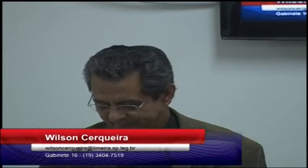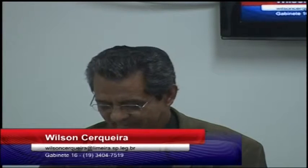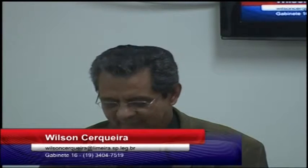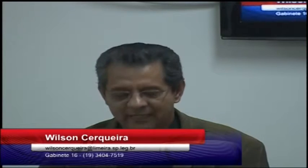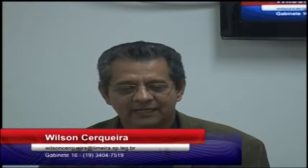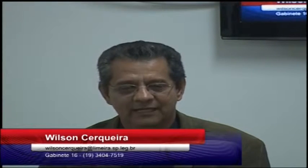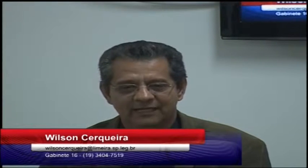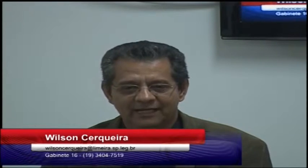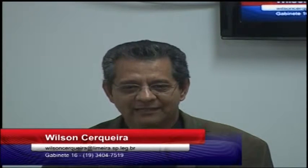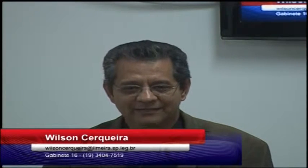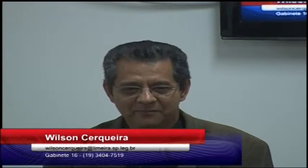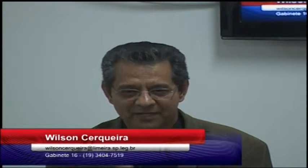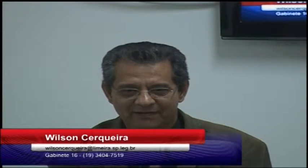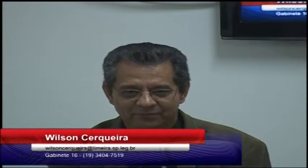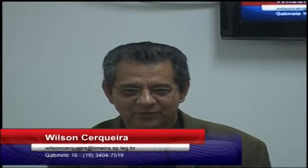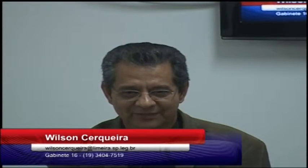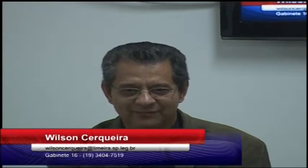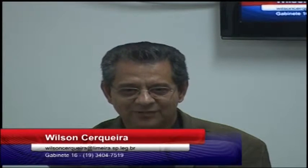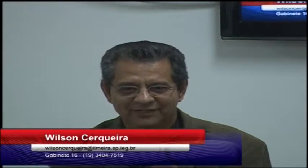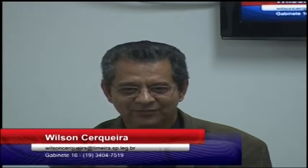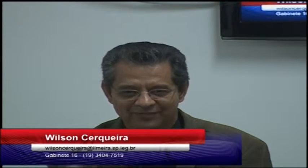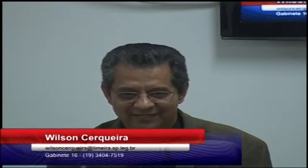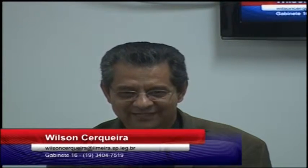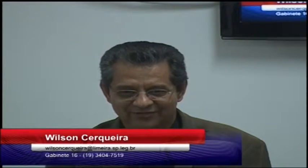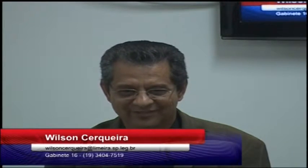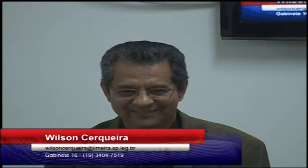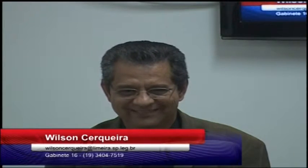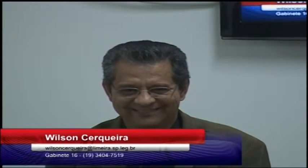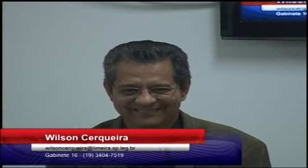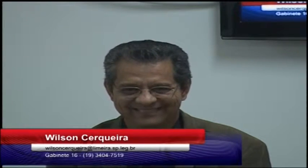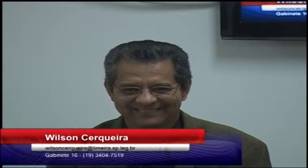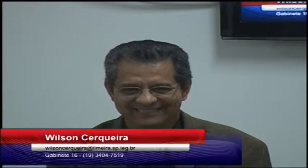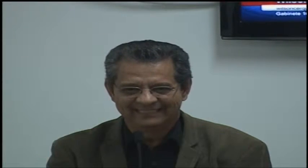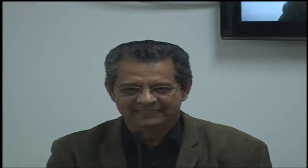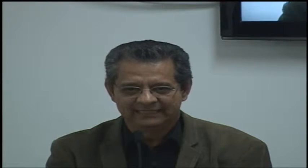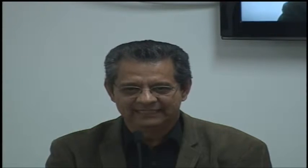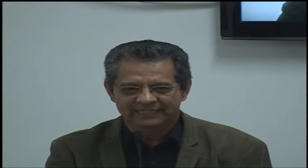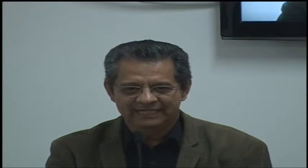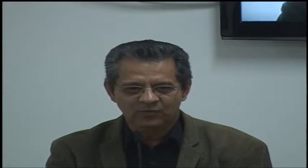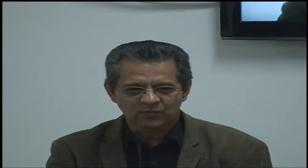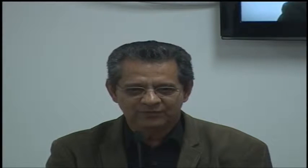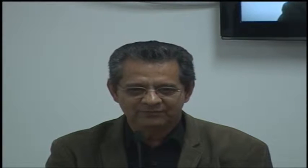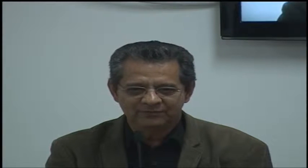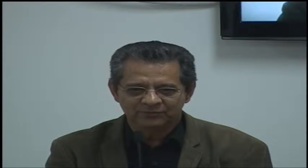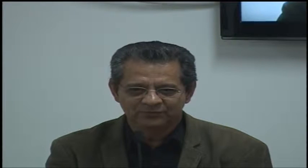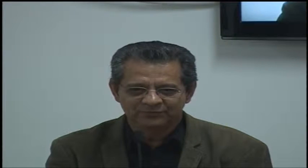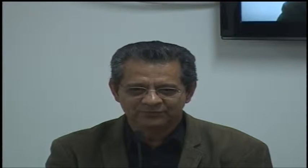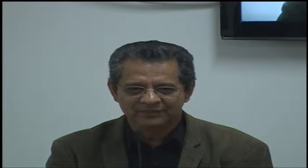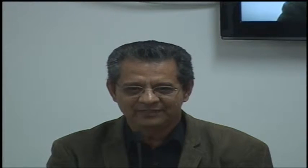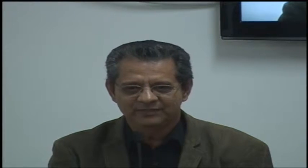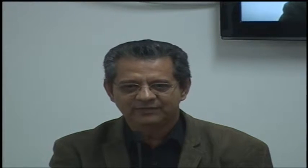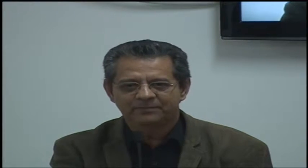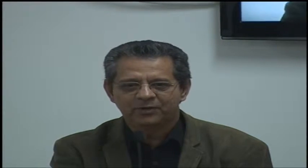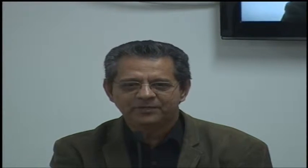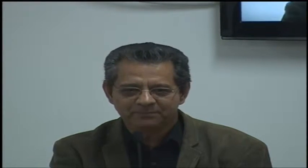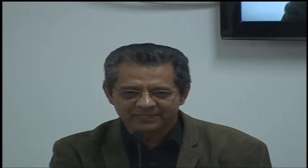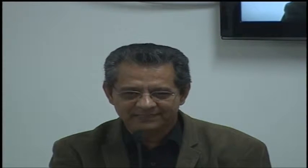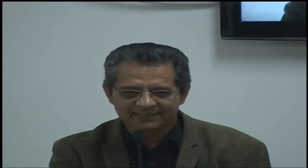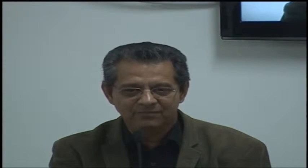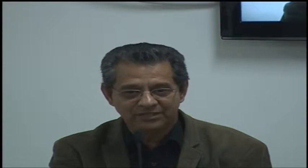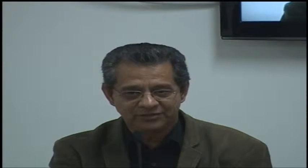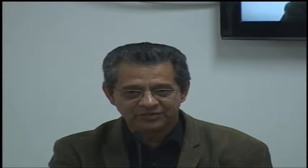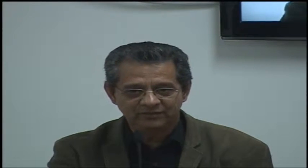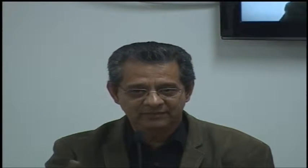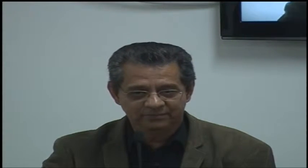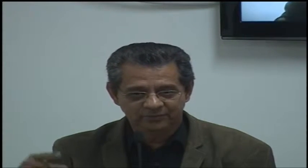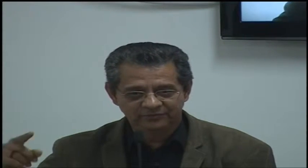valor, era sempre a raposa cuidando do galinheiro, né? Era o cidadão da própria empresa